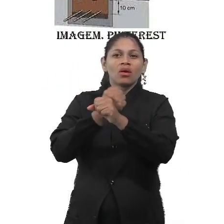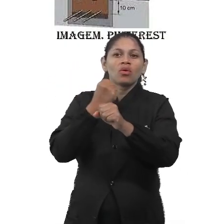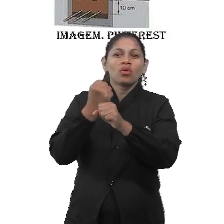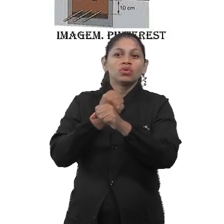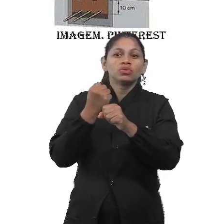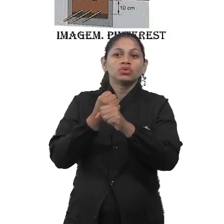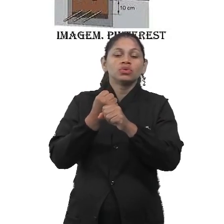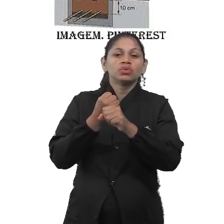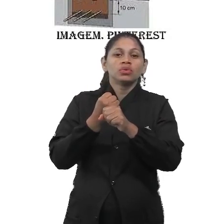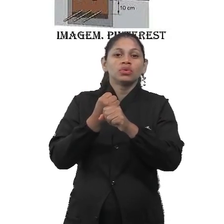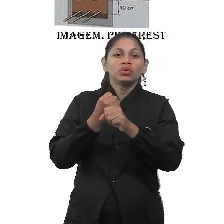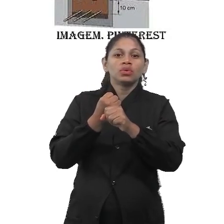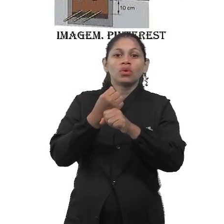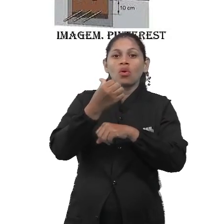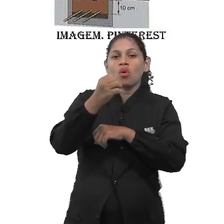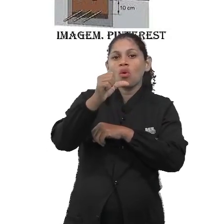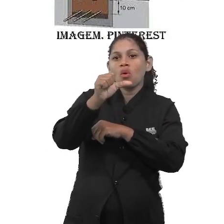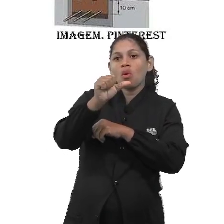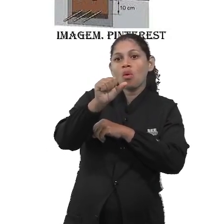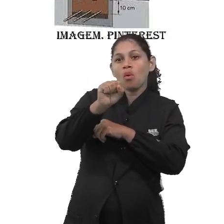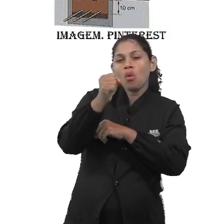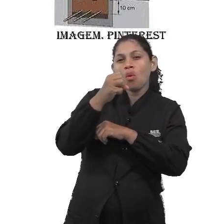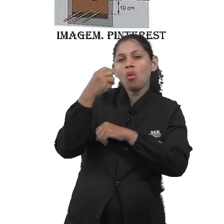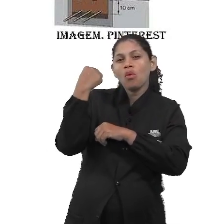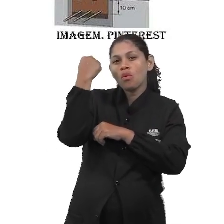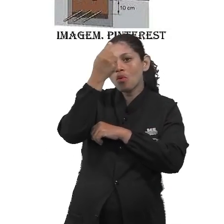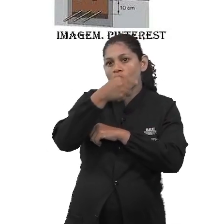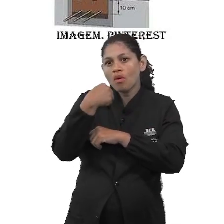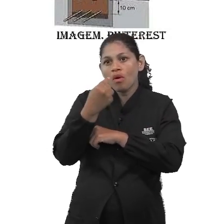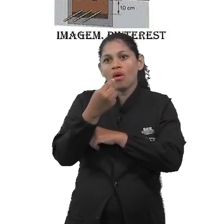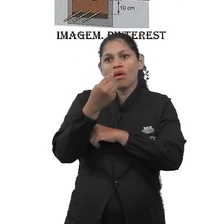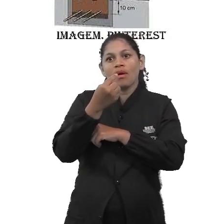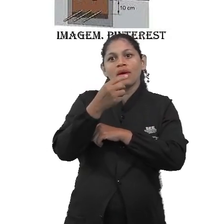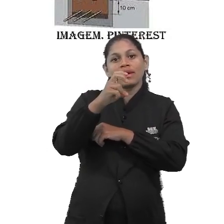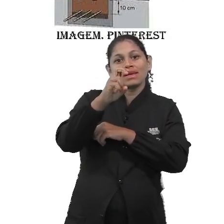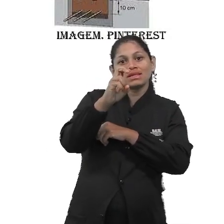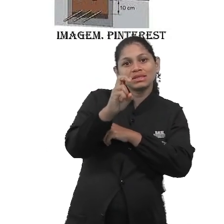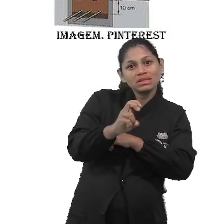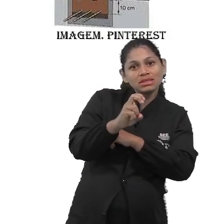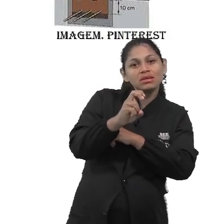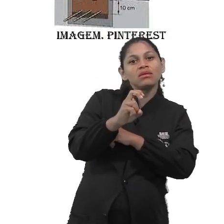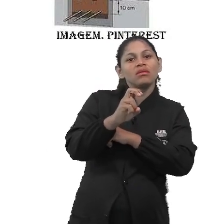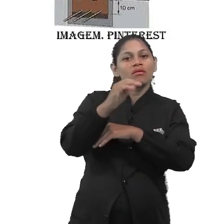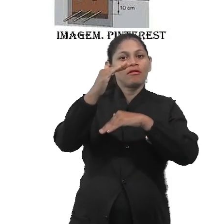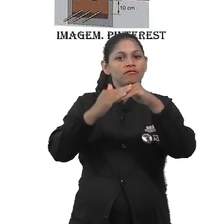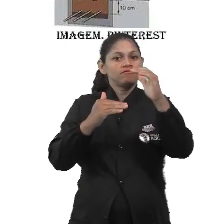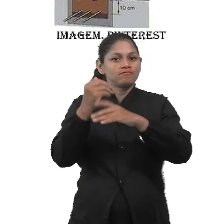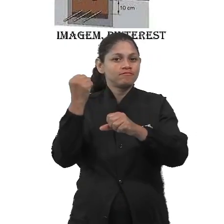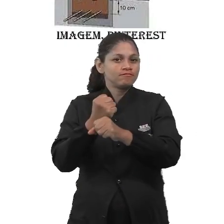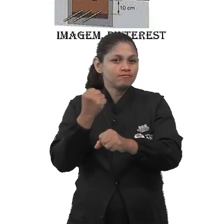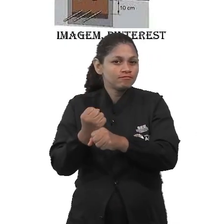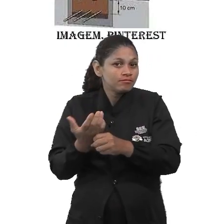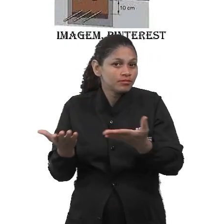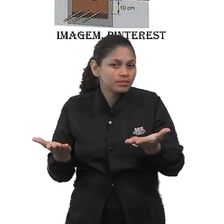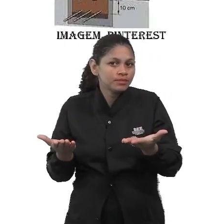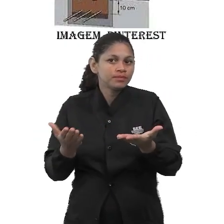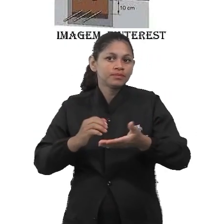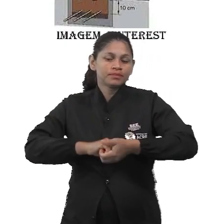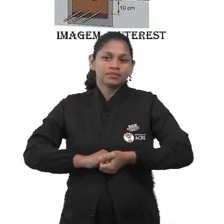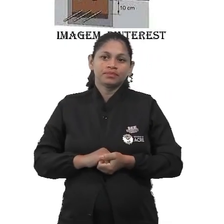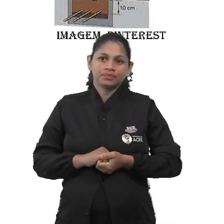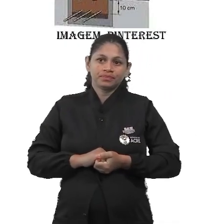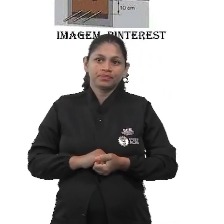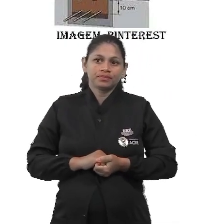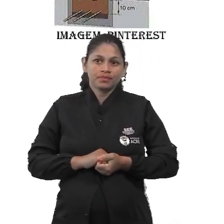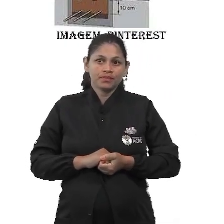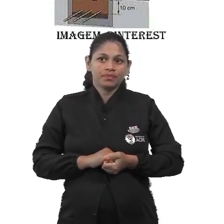o 5? O 5, professor, o maior sobe ou vai para cima e o menor desce, tá bom?